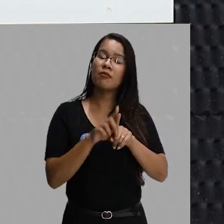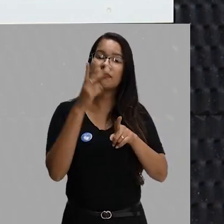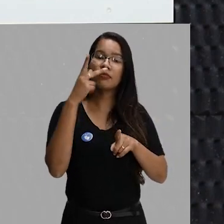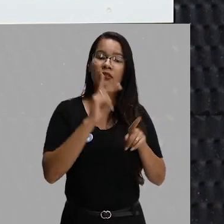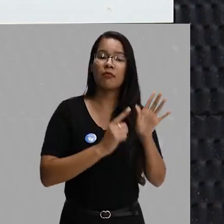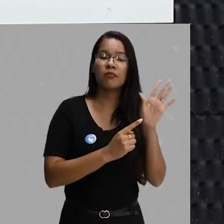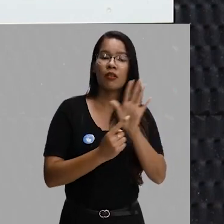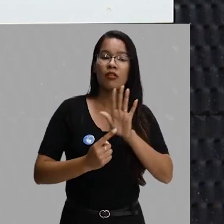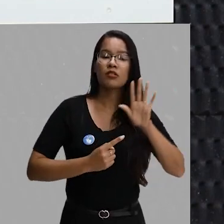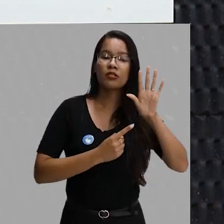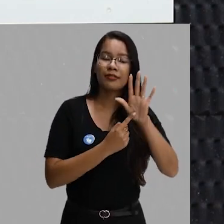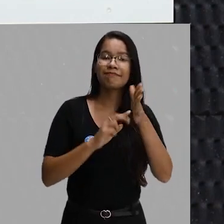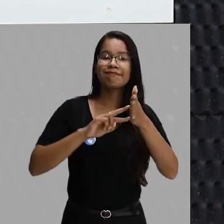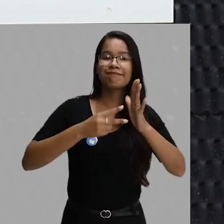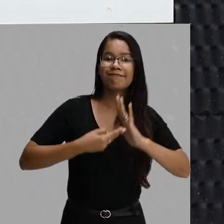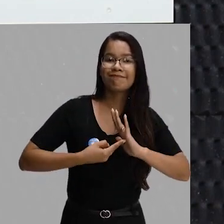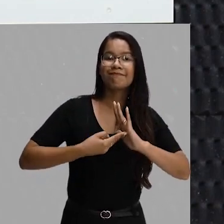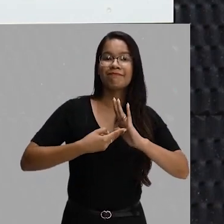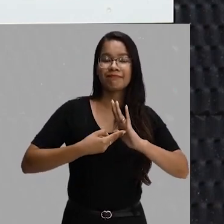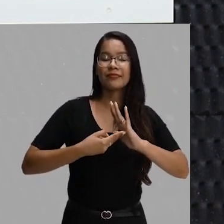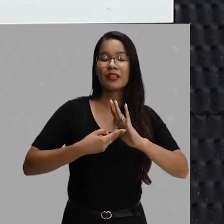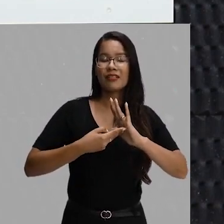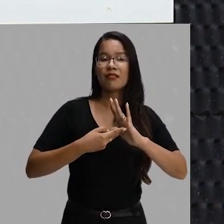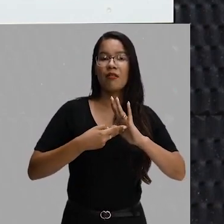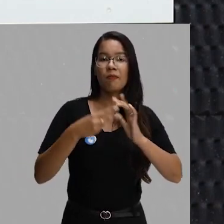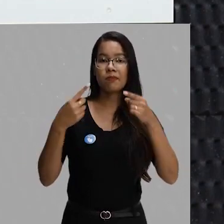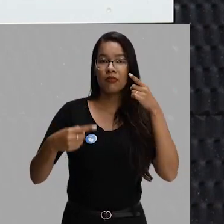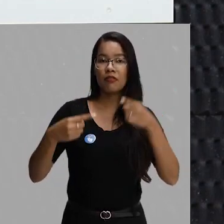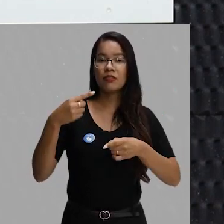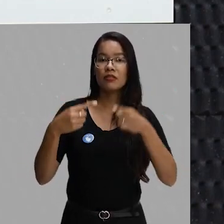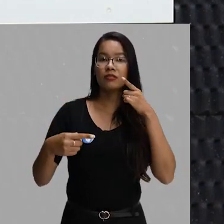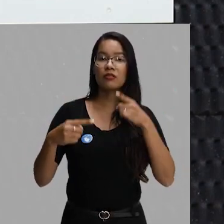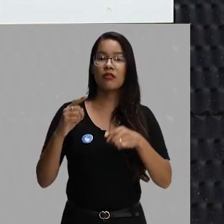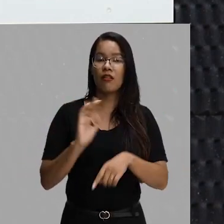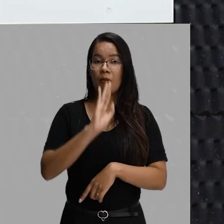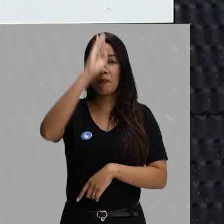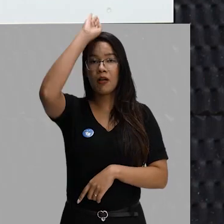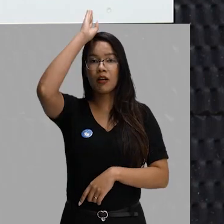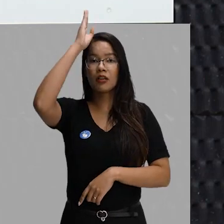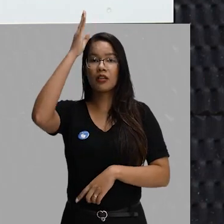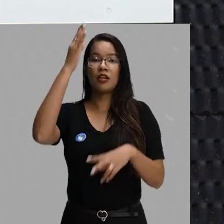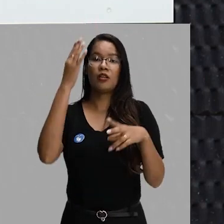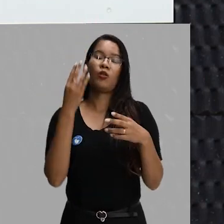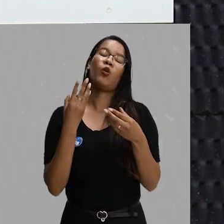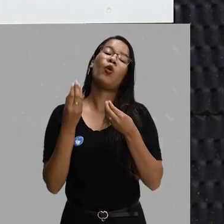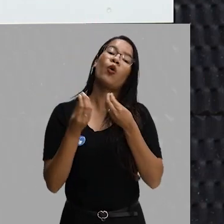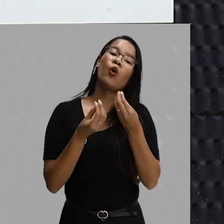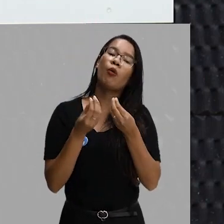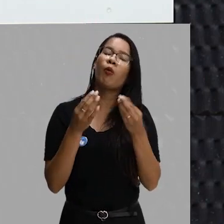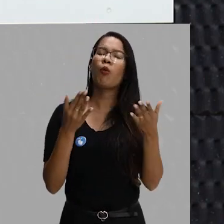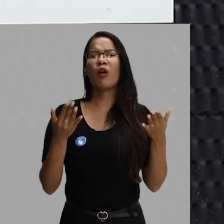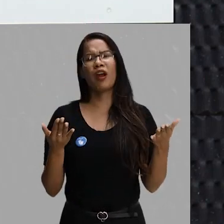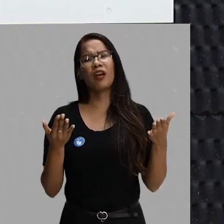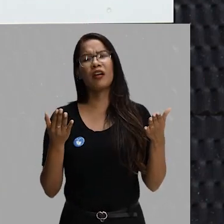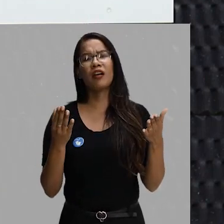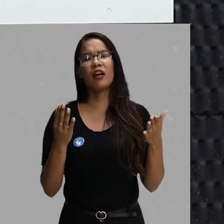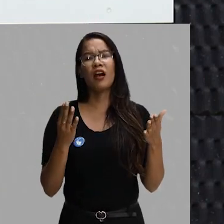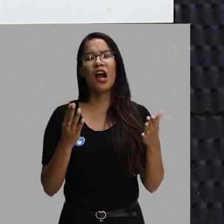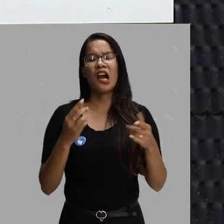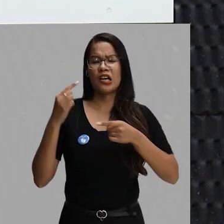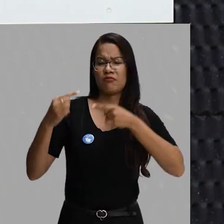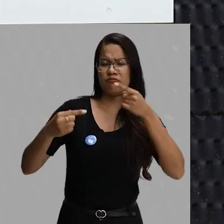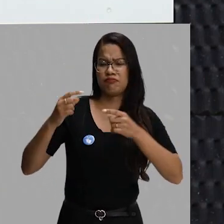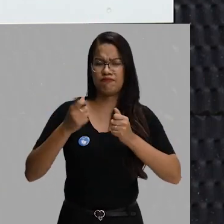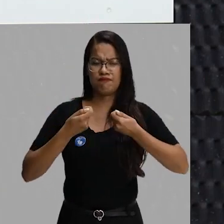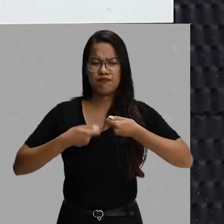romana, entre elas a disputa de poder, de uma forma extremamente violenta e sanguinária. Observe que quando chegar lá na